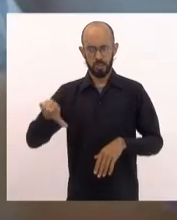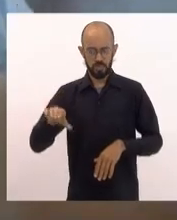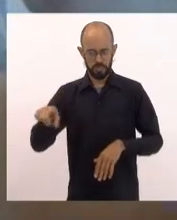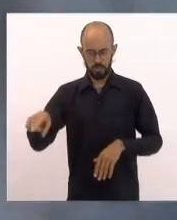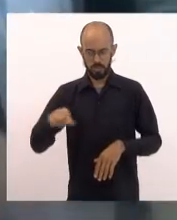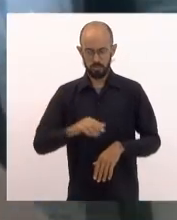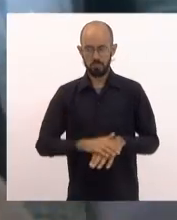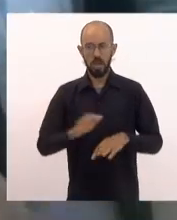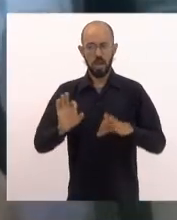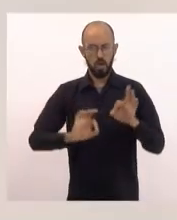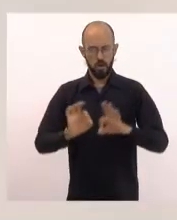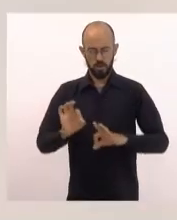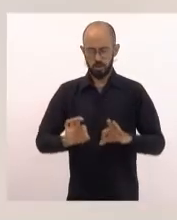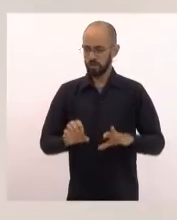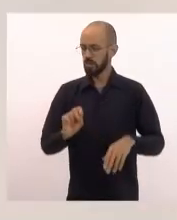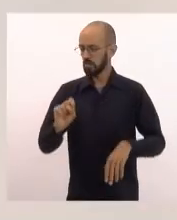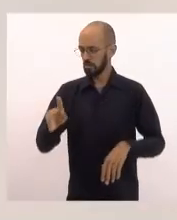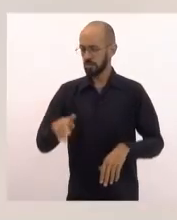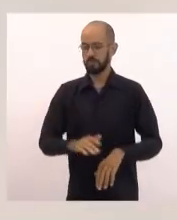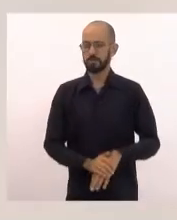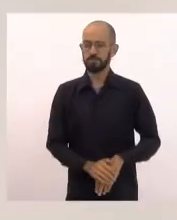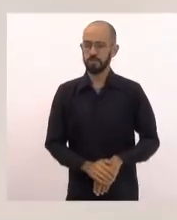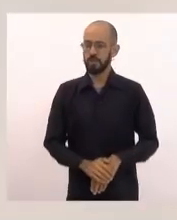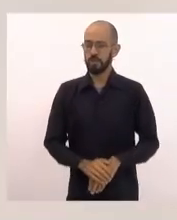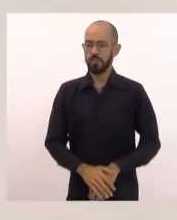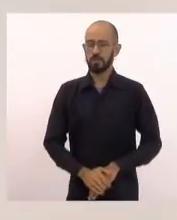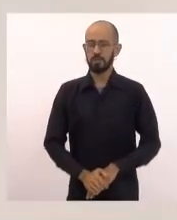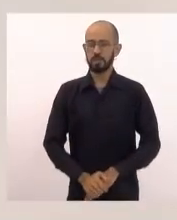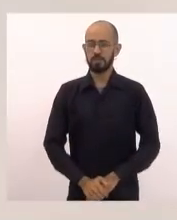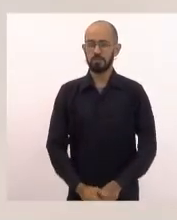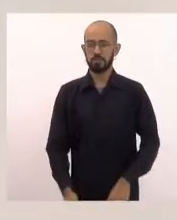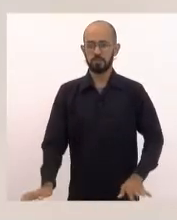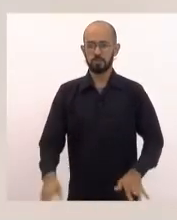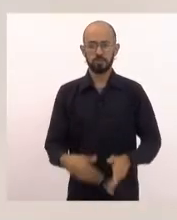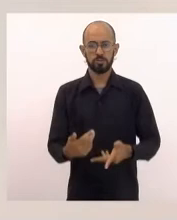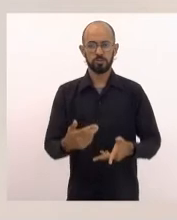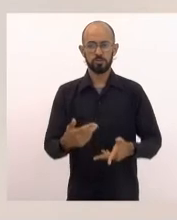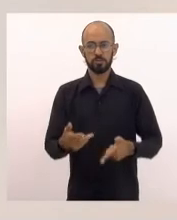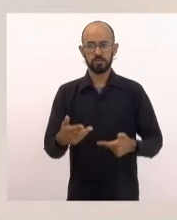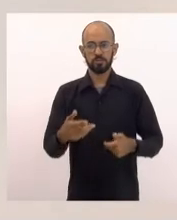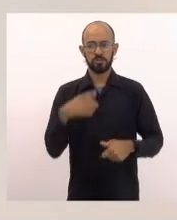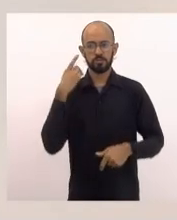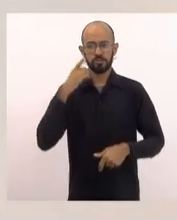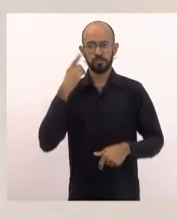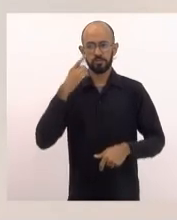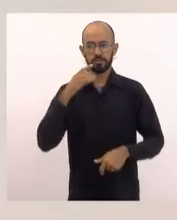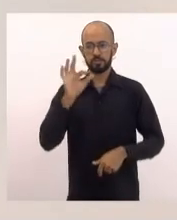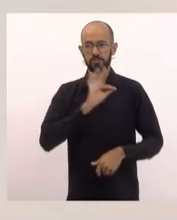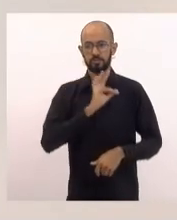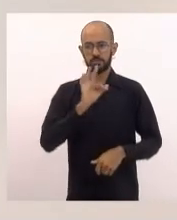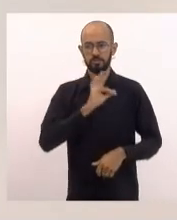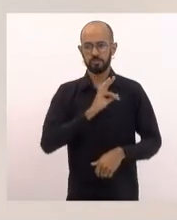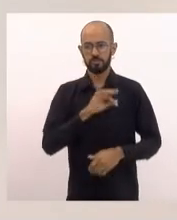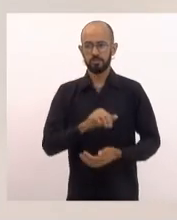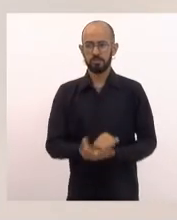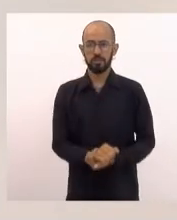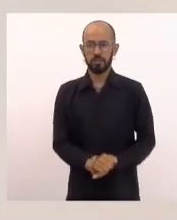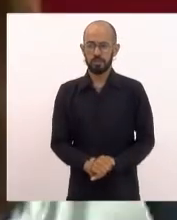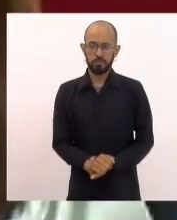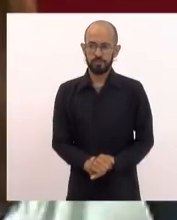Carlos Mink, pela ordem. Carlos Mink, ok. Depois do Carlos Mink, Célia. É, deputada Marta Rocha.